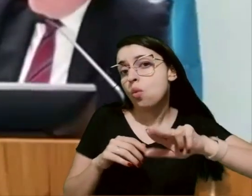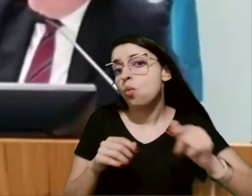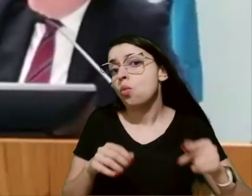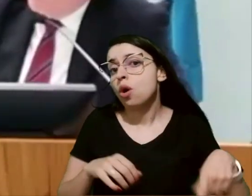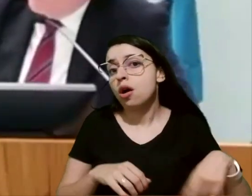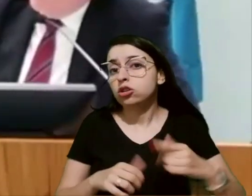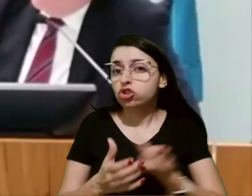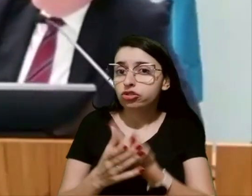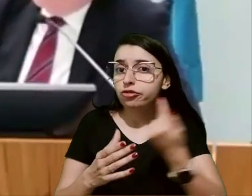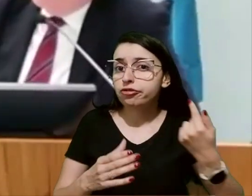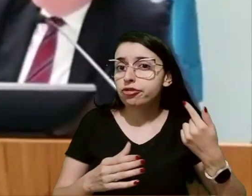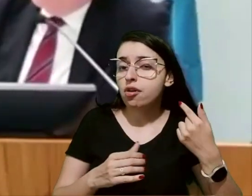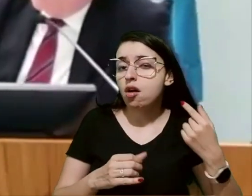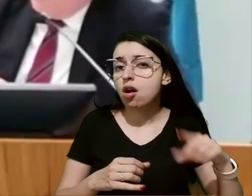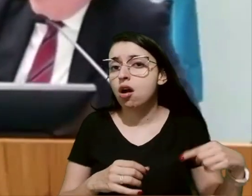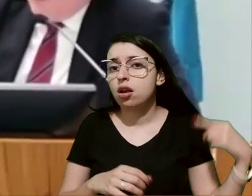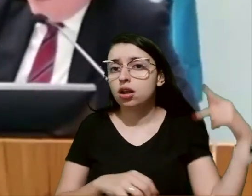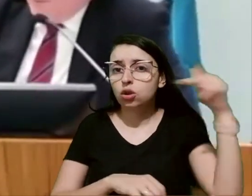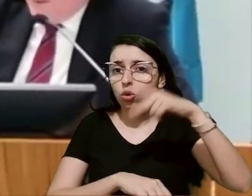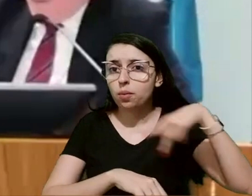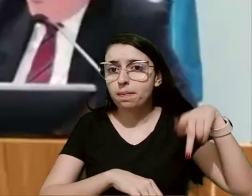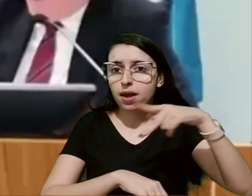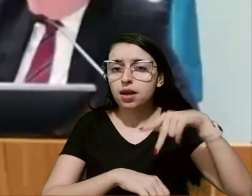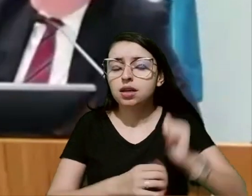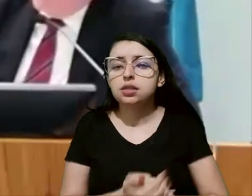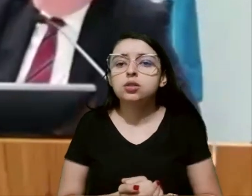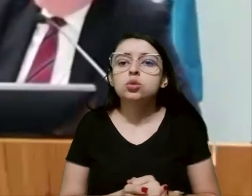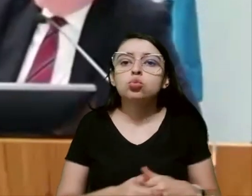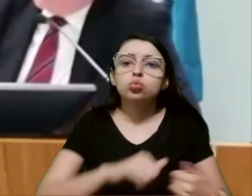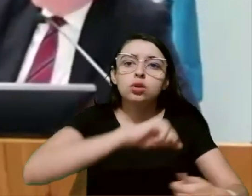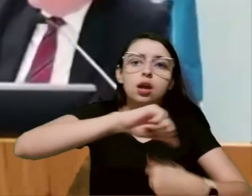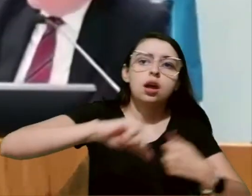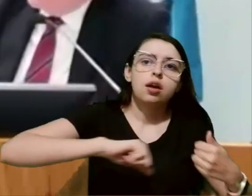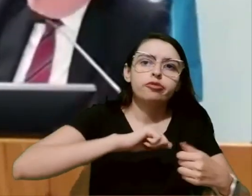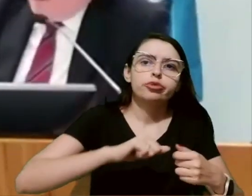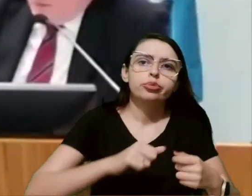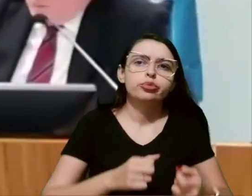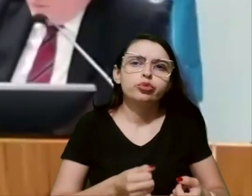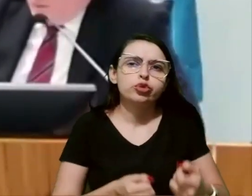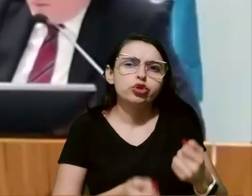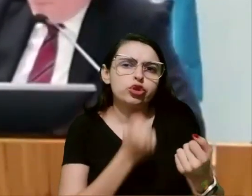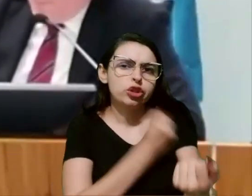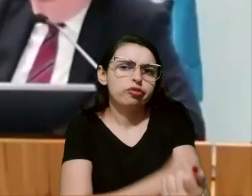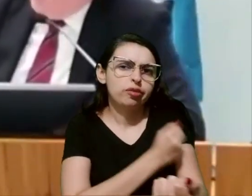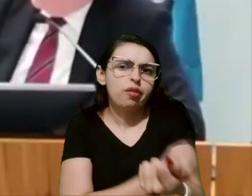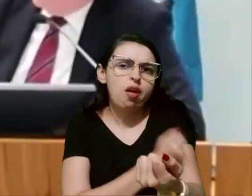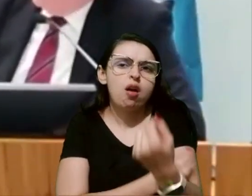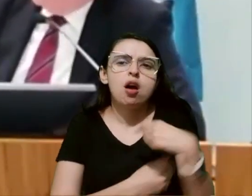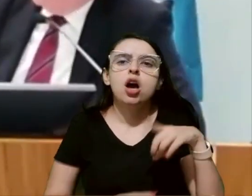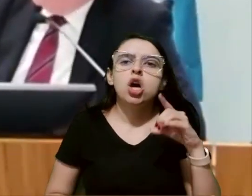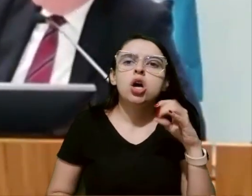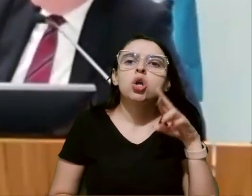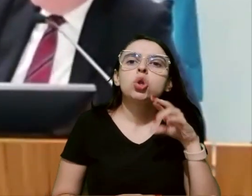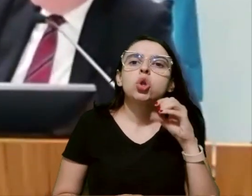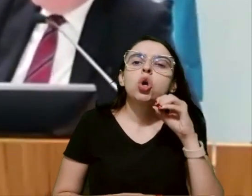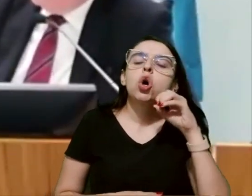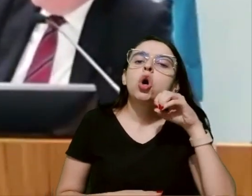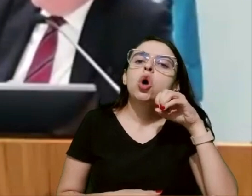com o país, e mais especificamente no tráfico transnacional de drogas. Então,